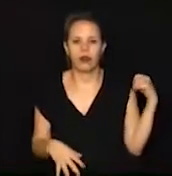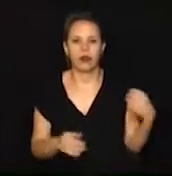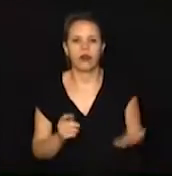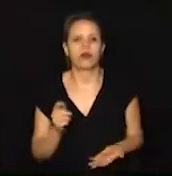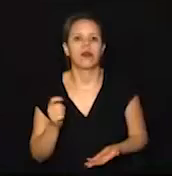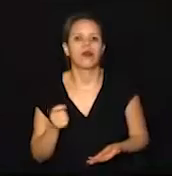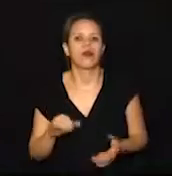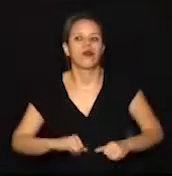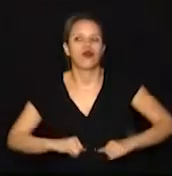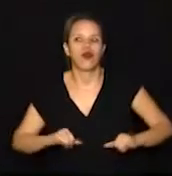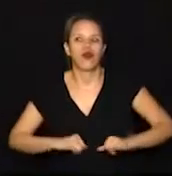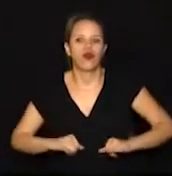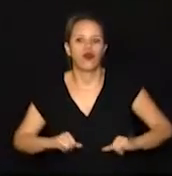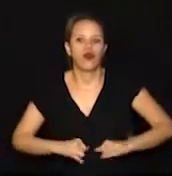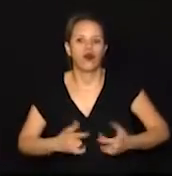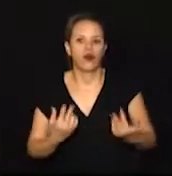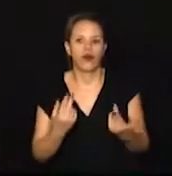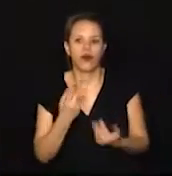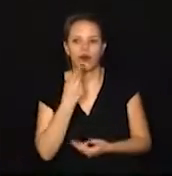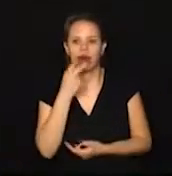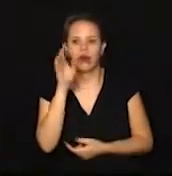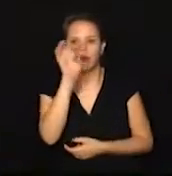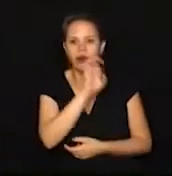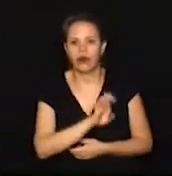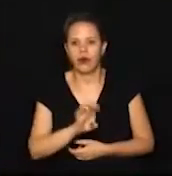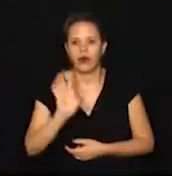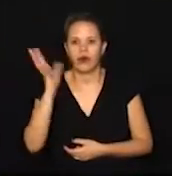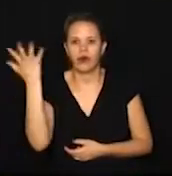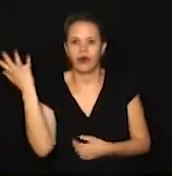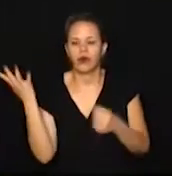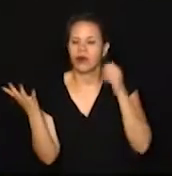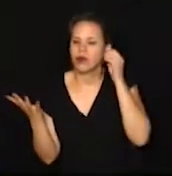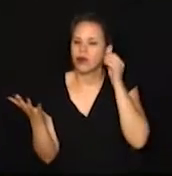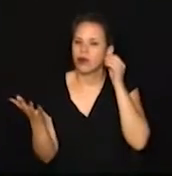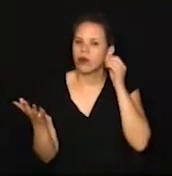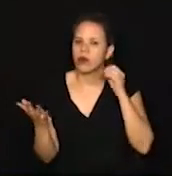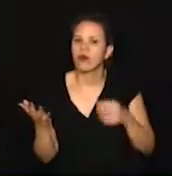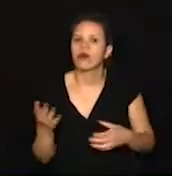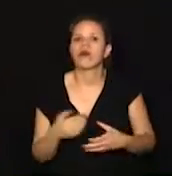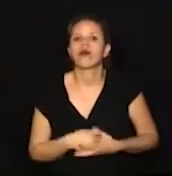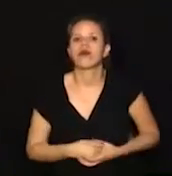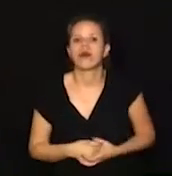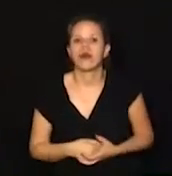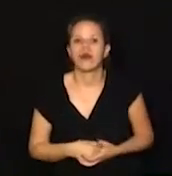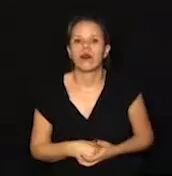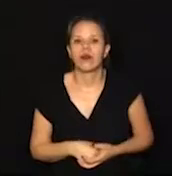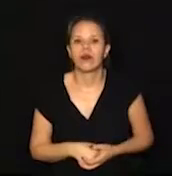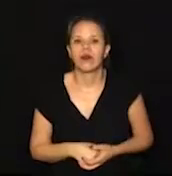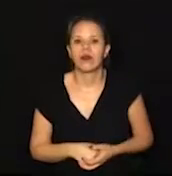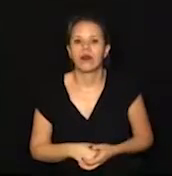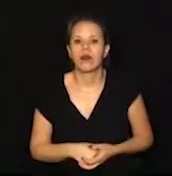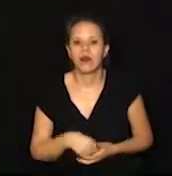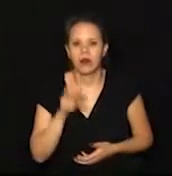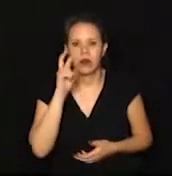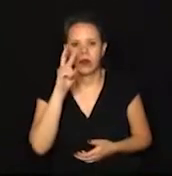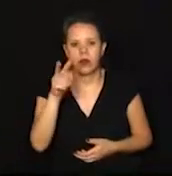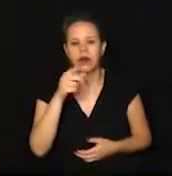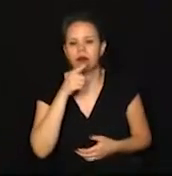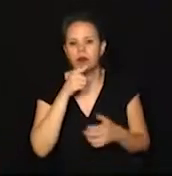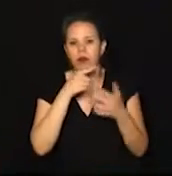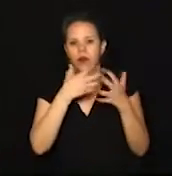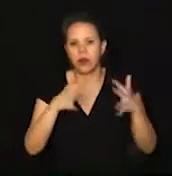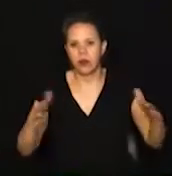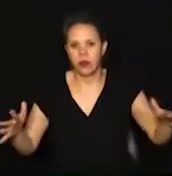o preço que o senhor acabou de falar da Europa. O que aconteceu na Europa e que nós vimos nas praias